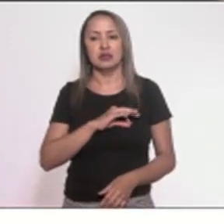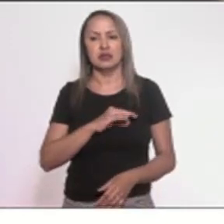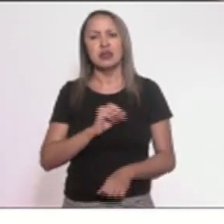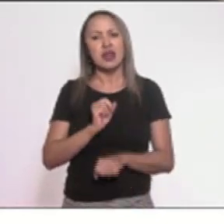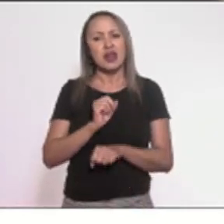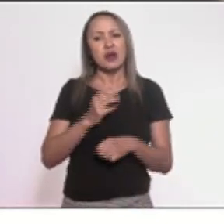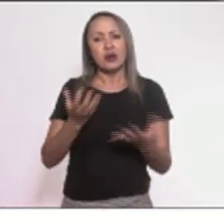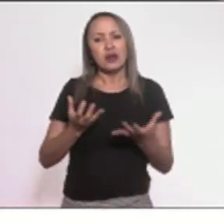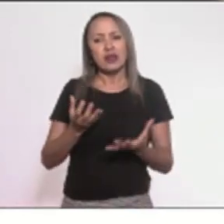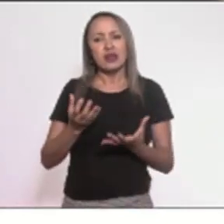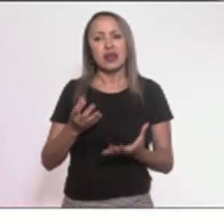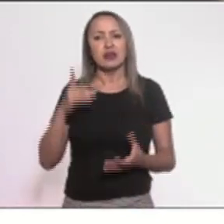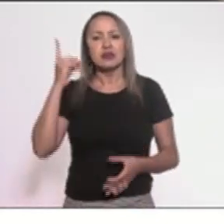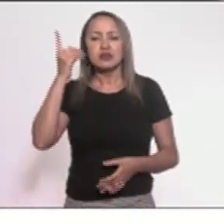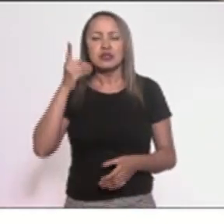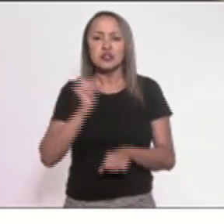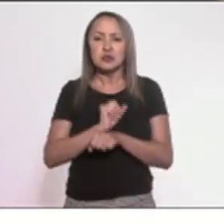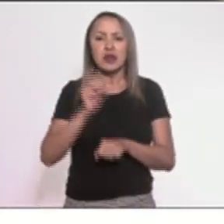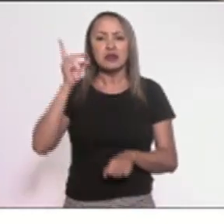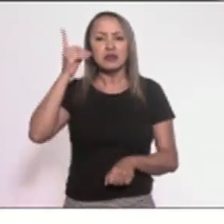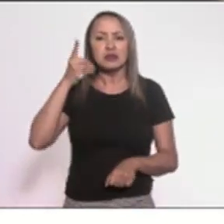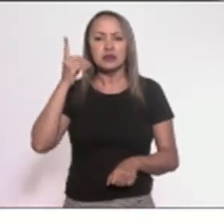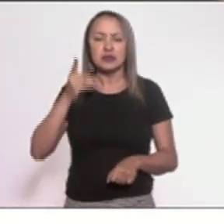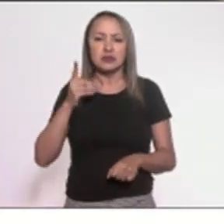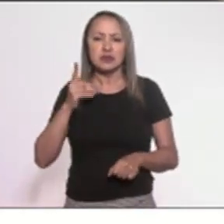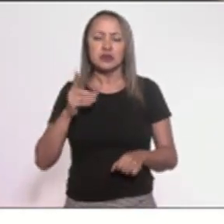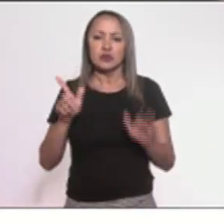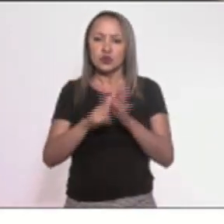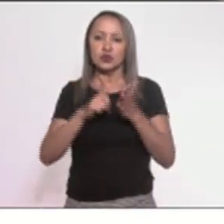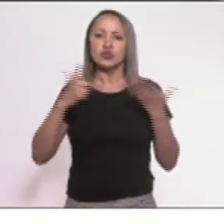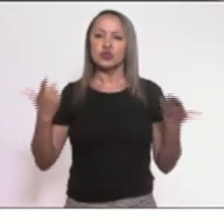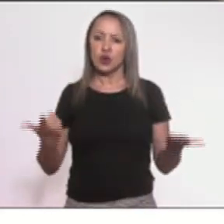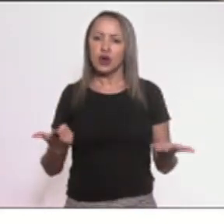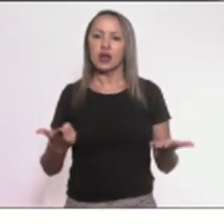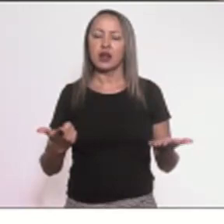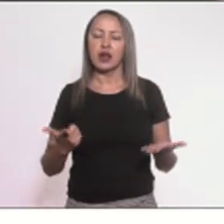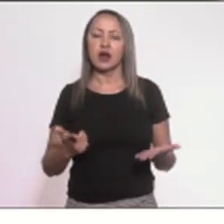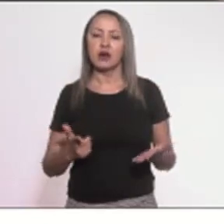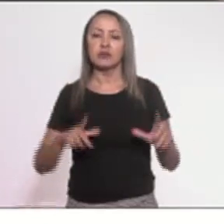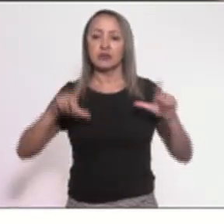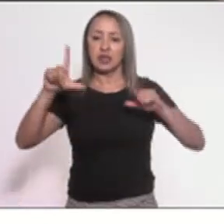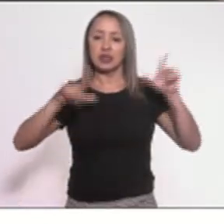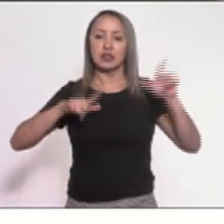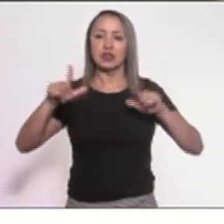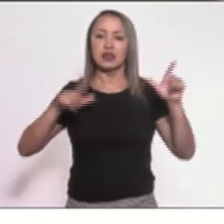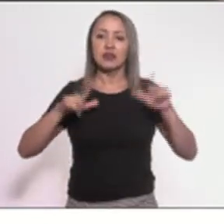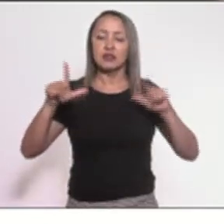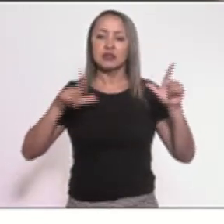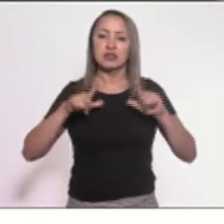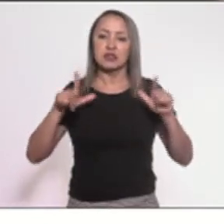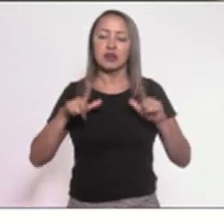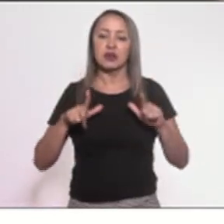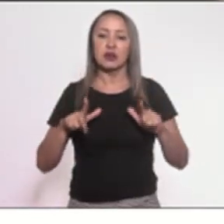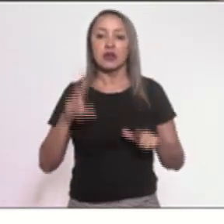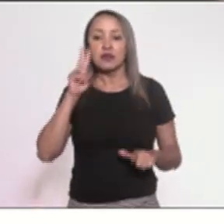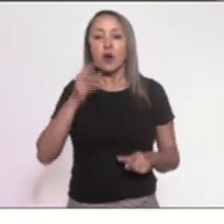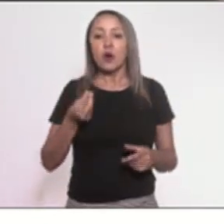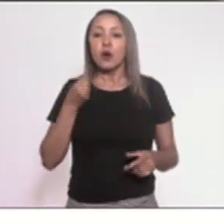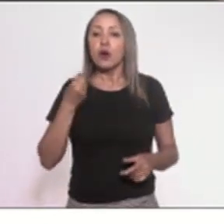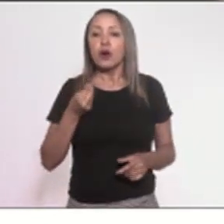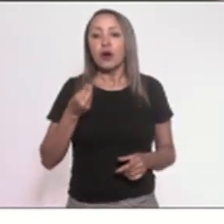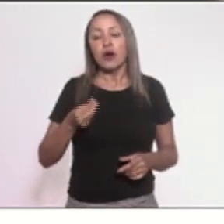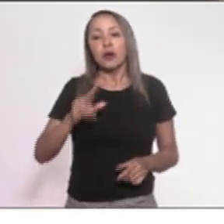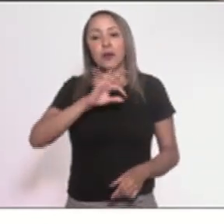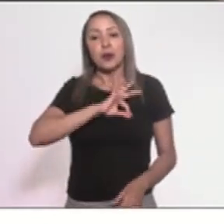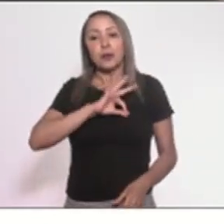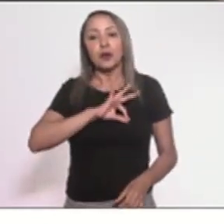casa tenham assistido a matéria do Fantástico de domingo, que demonstrou o quanto que hoje a polícia